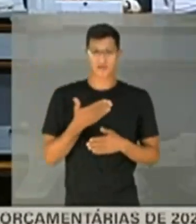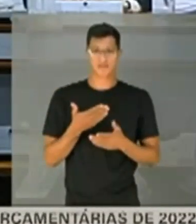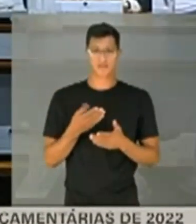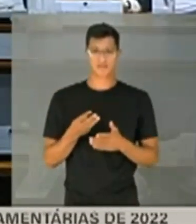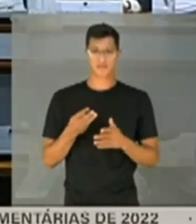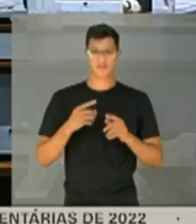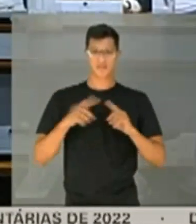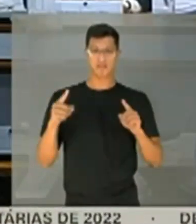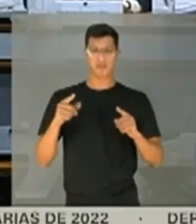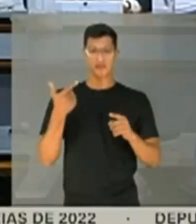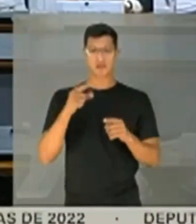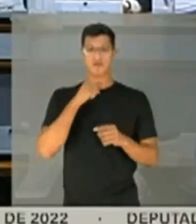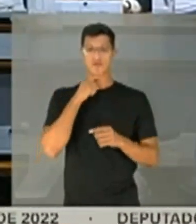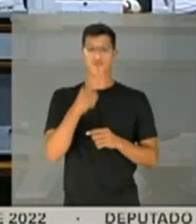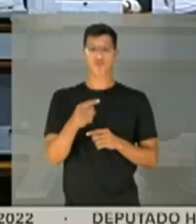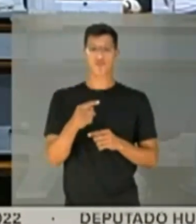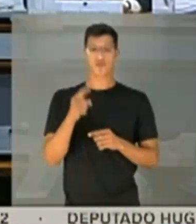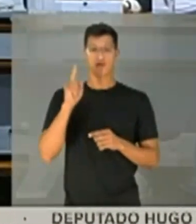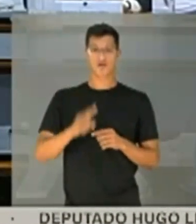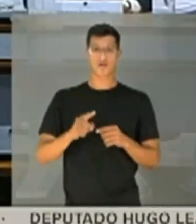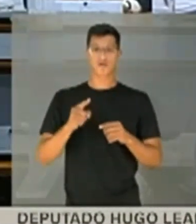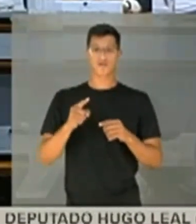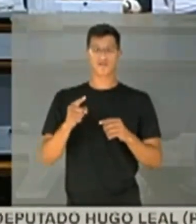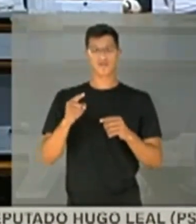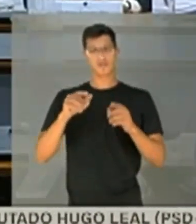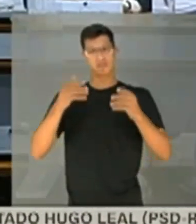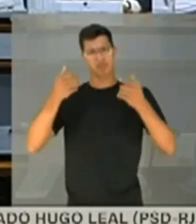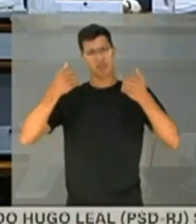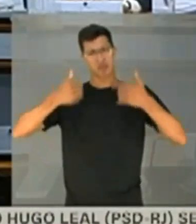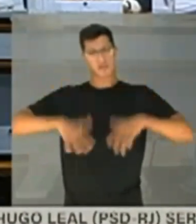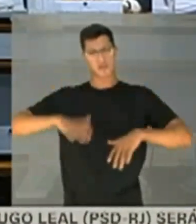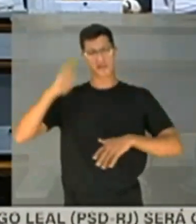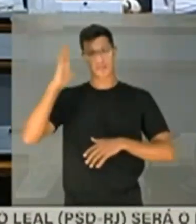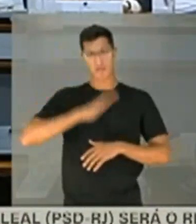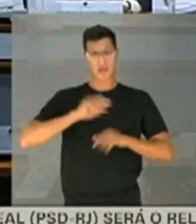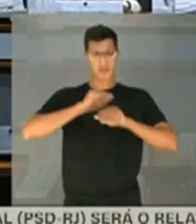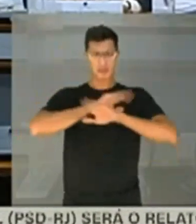mas que, sem sombra de dúvida, é uma situação mal explicada, mal esclarecida, é.